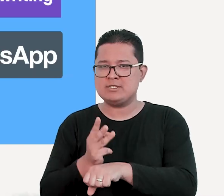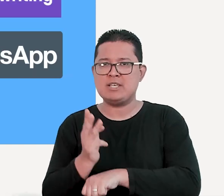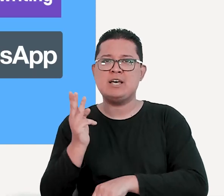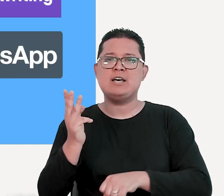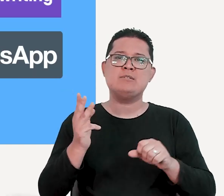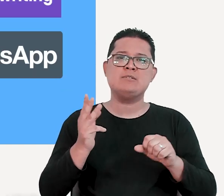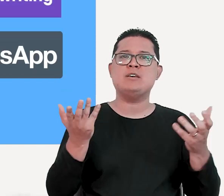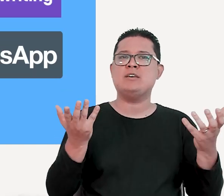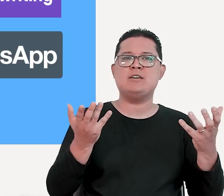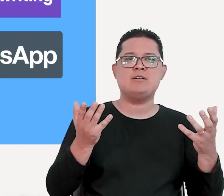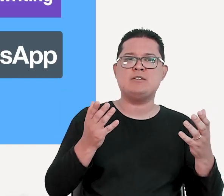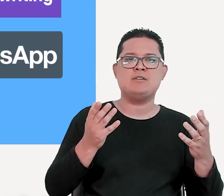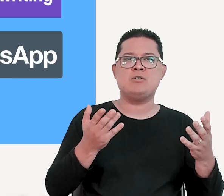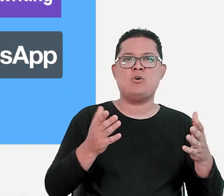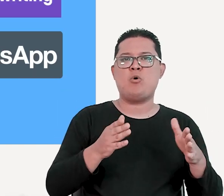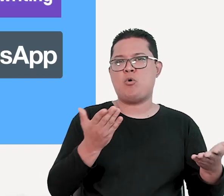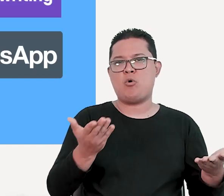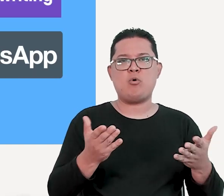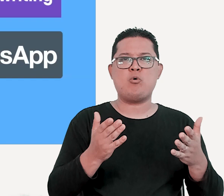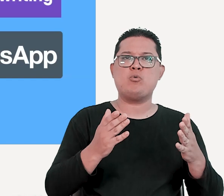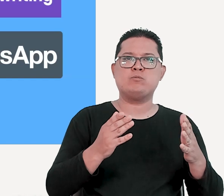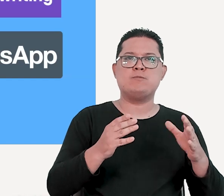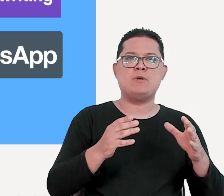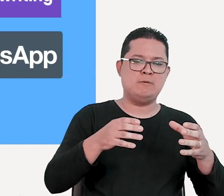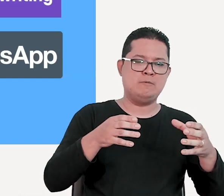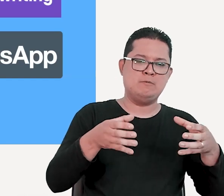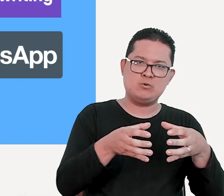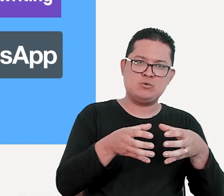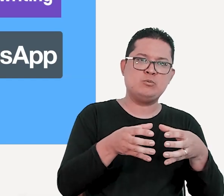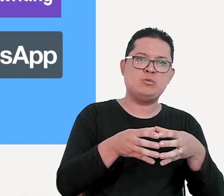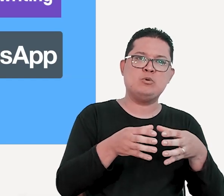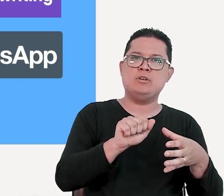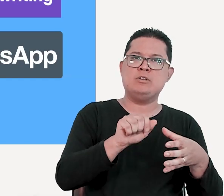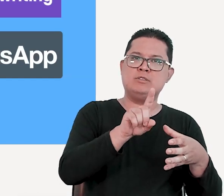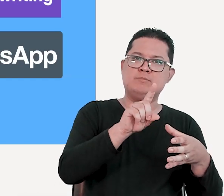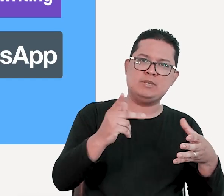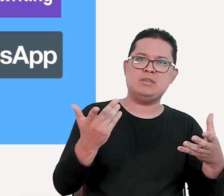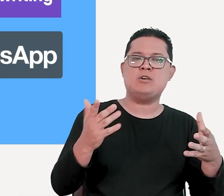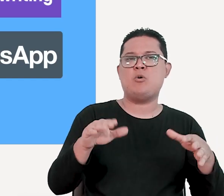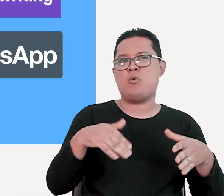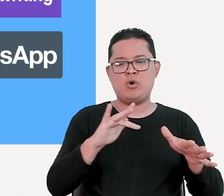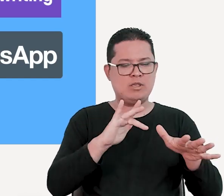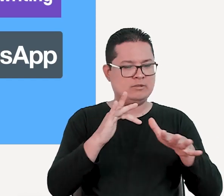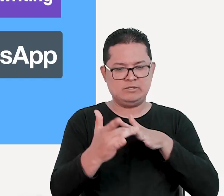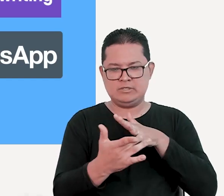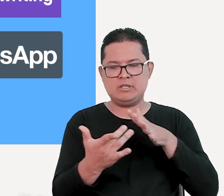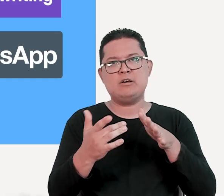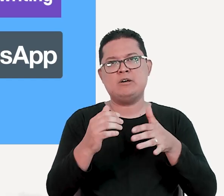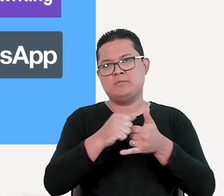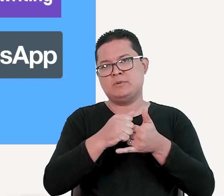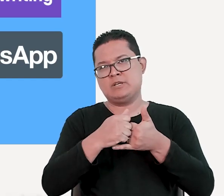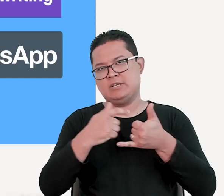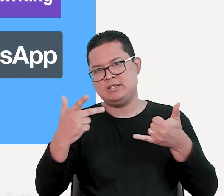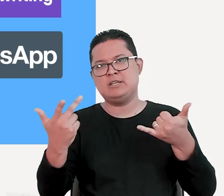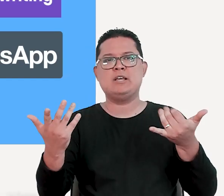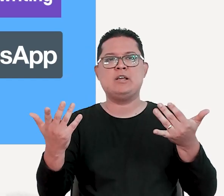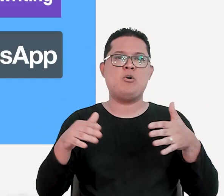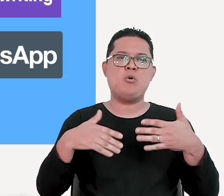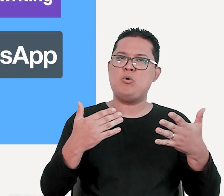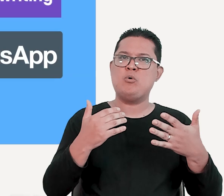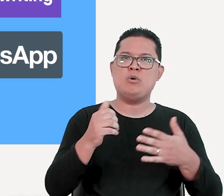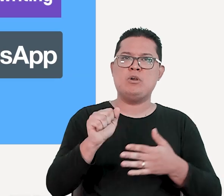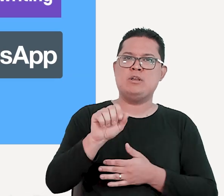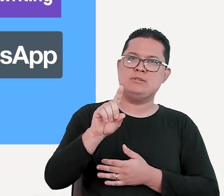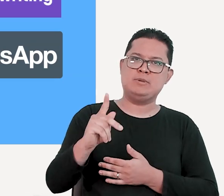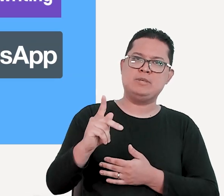do UX Writing, em aplicativos de rede social, ou mesmo em redes, assim, no ADP List ou no